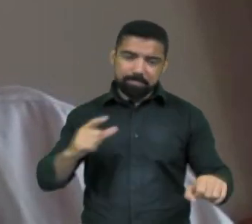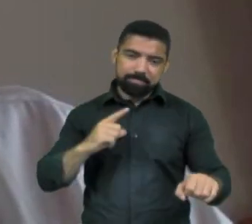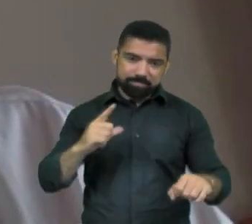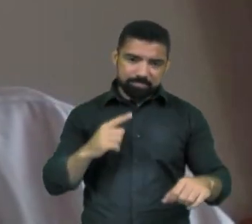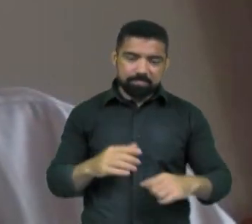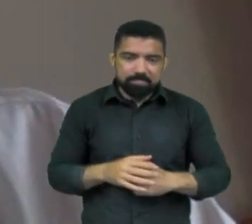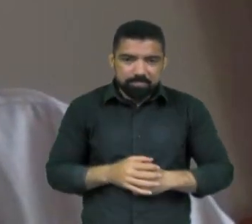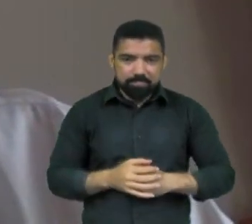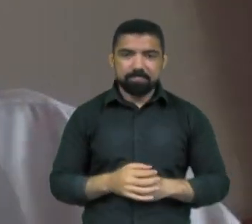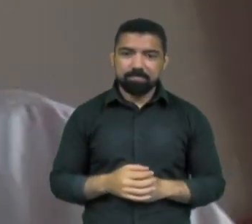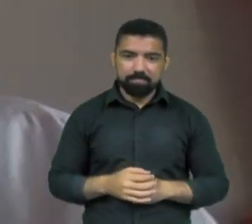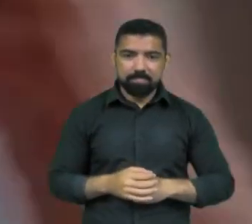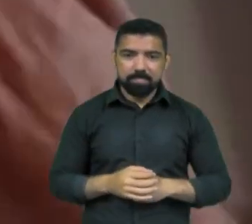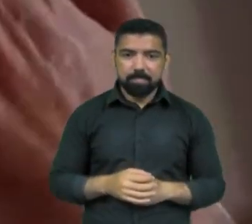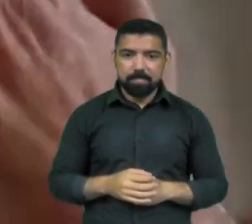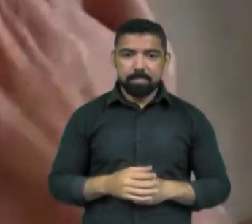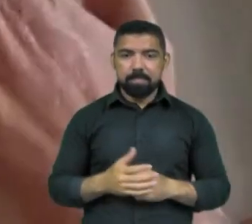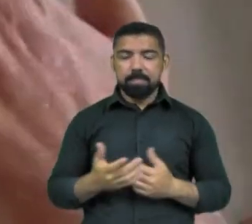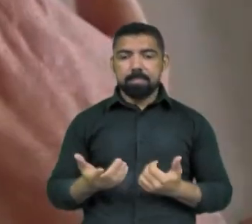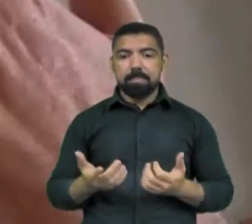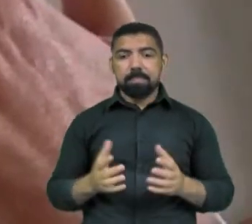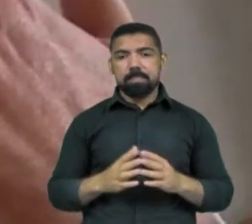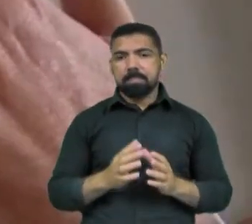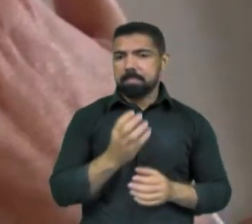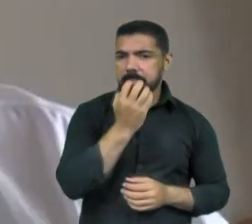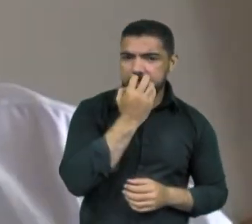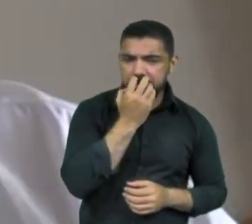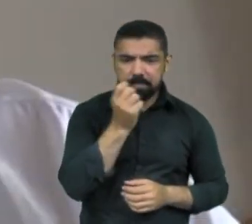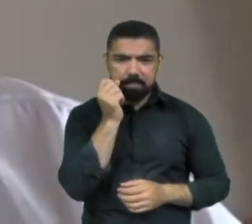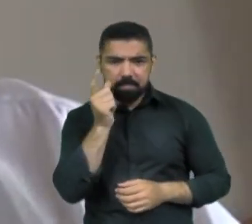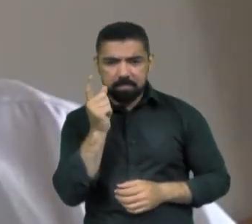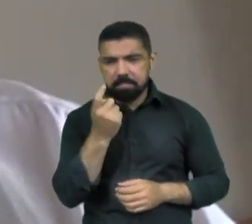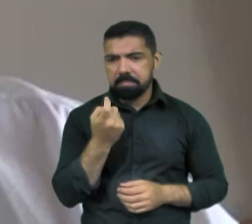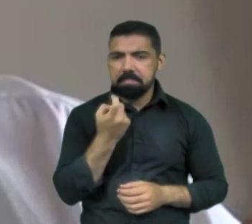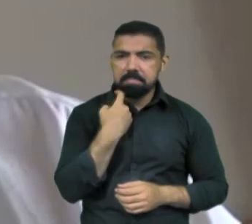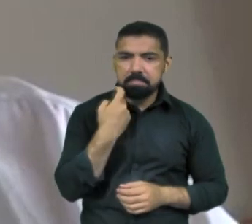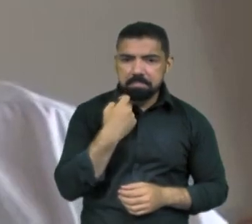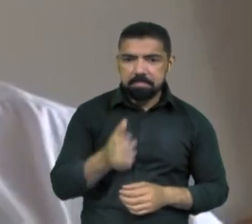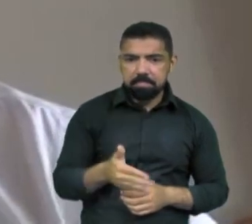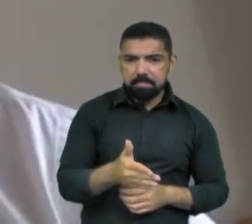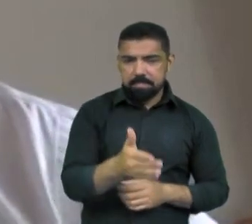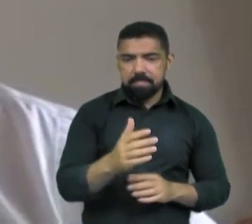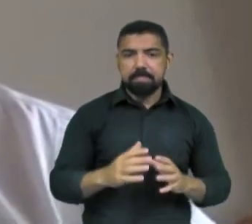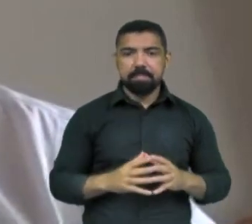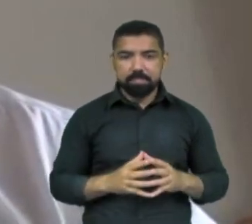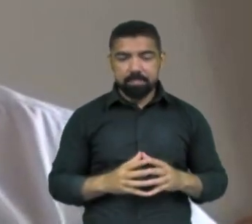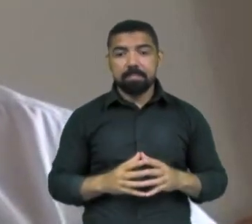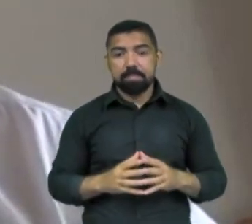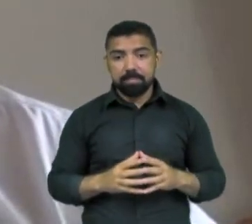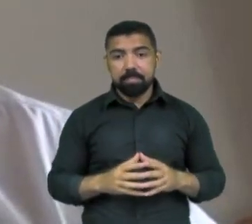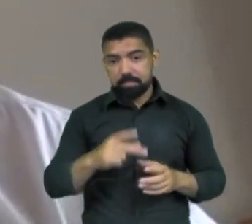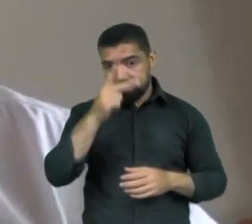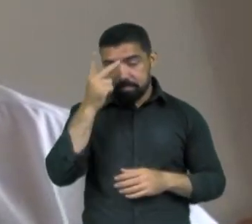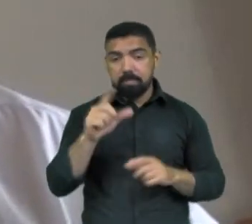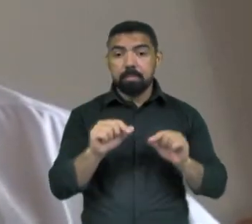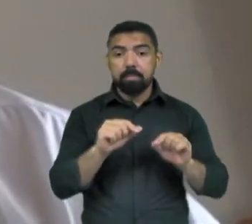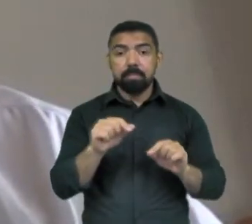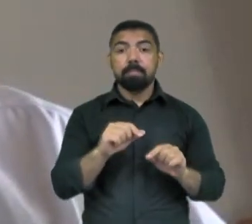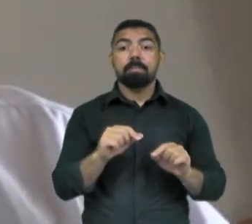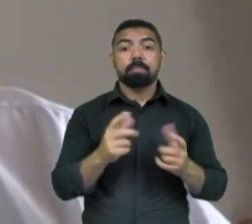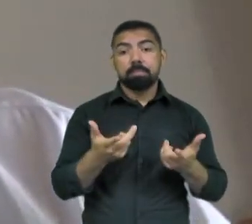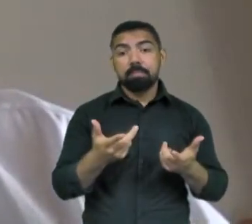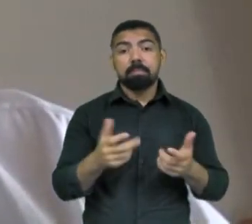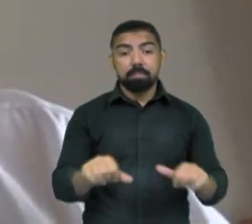pets. E quando eu falo pet, pode ser cão, pode ser gato, pode ser peixe. O ecossistema do segmento, ele foi favorecido em todos os